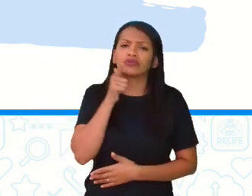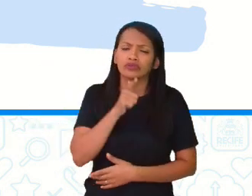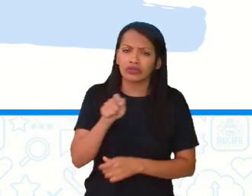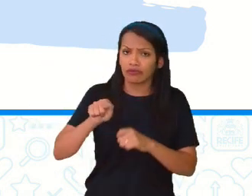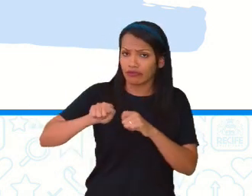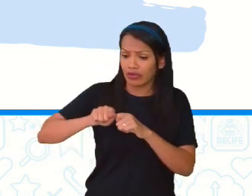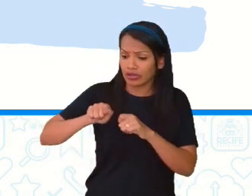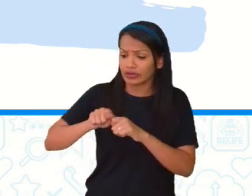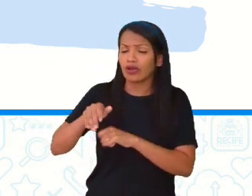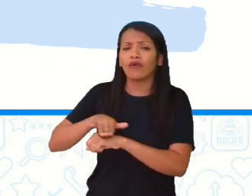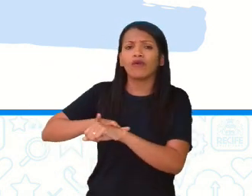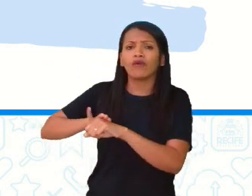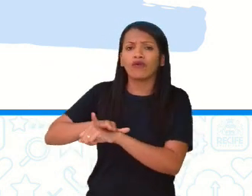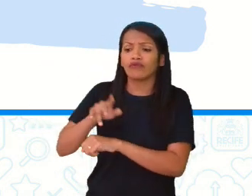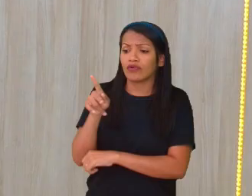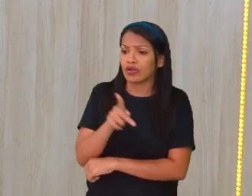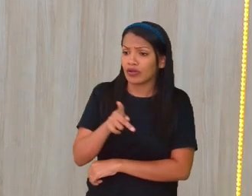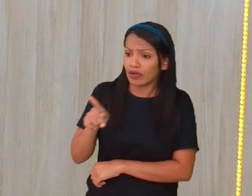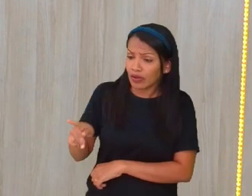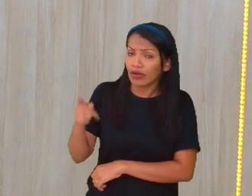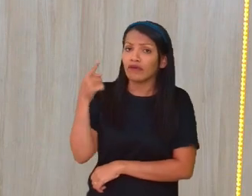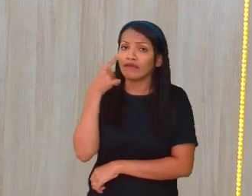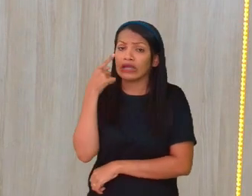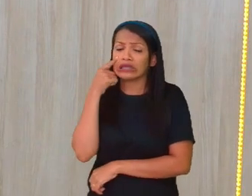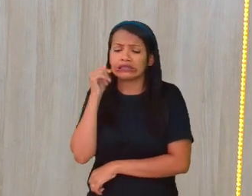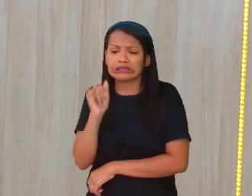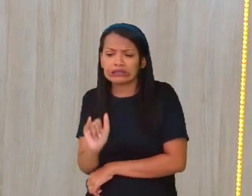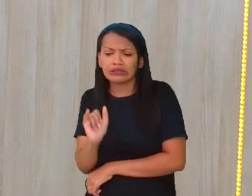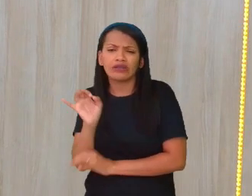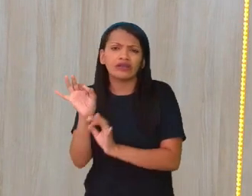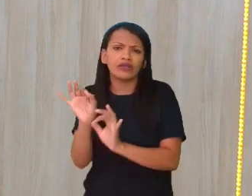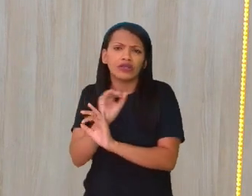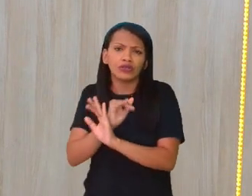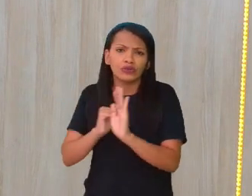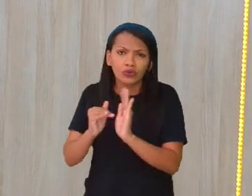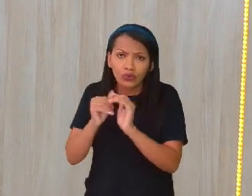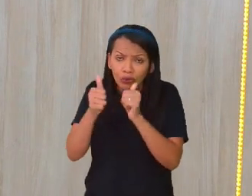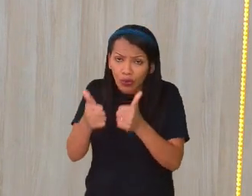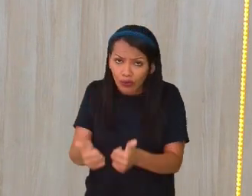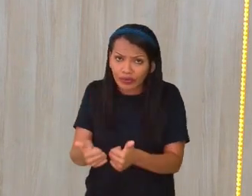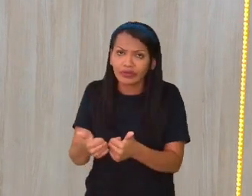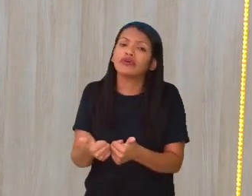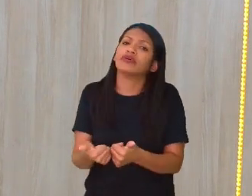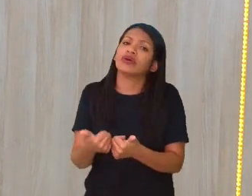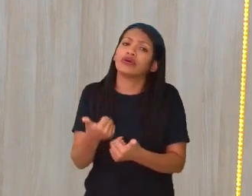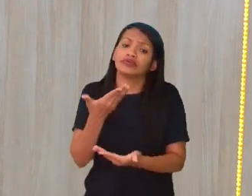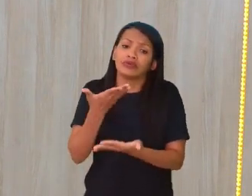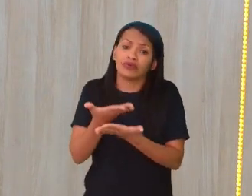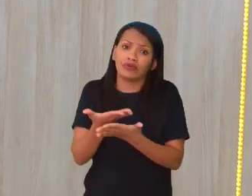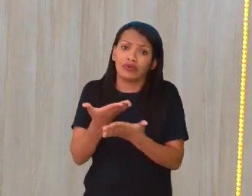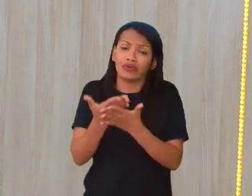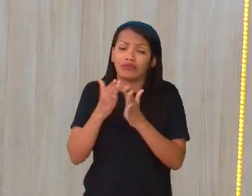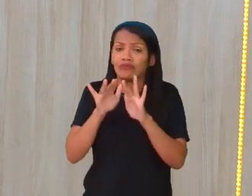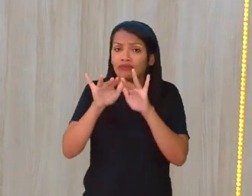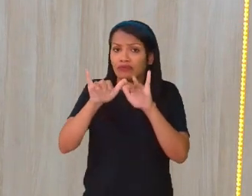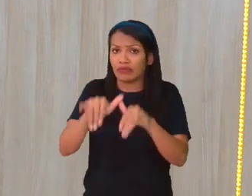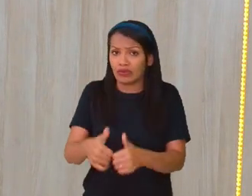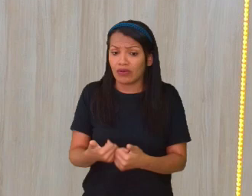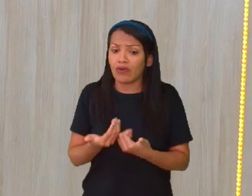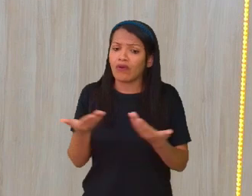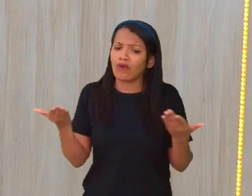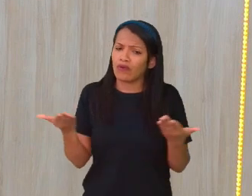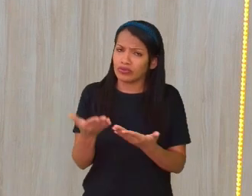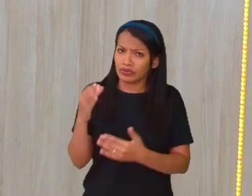aí vocês conversam com seus professores para eles verem se está tudo ok, gente. E a nossa aula está terminando hoje, foi